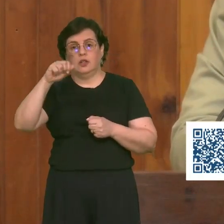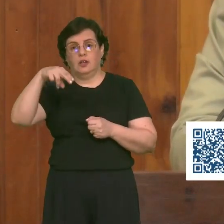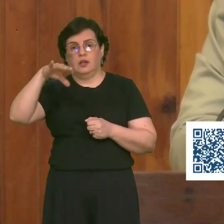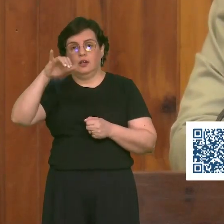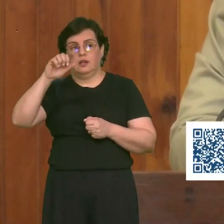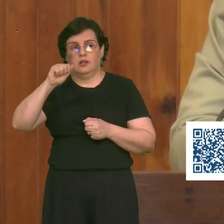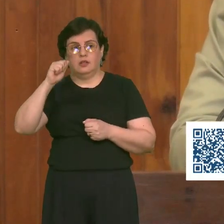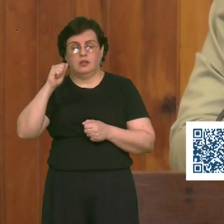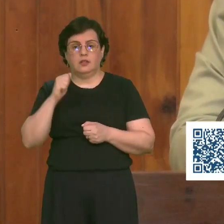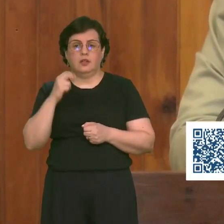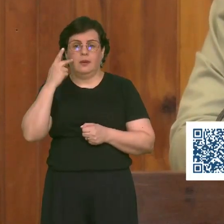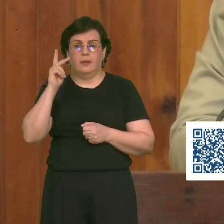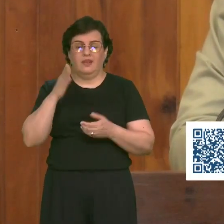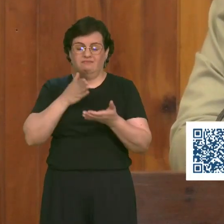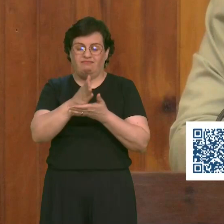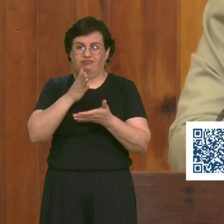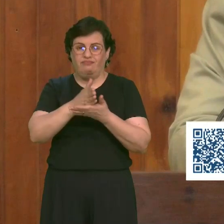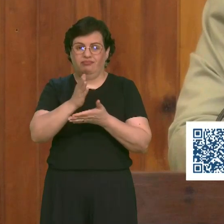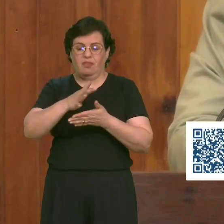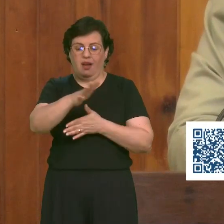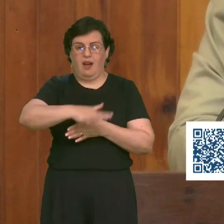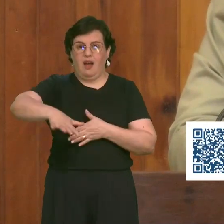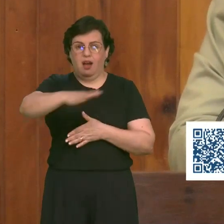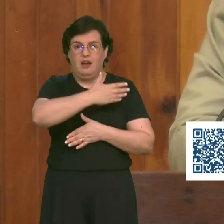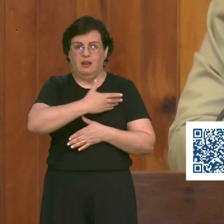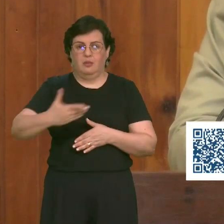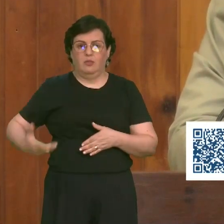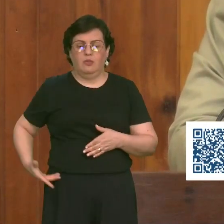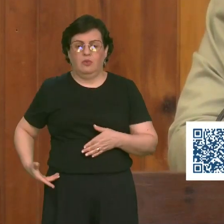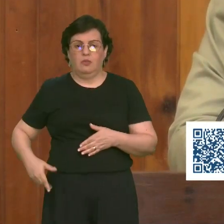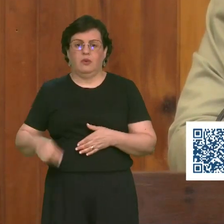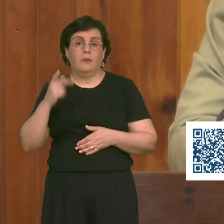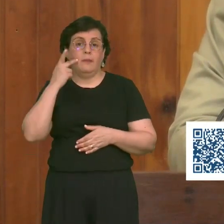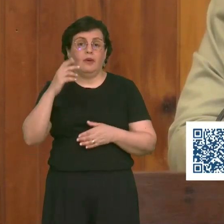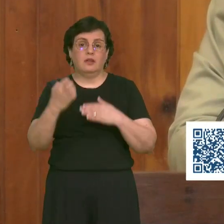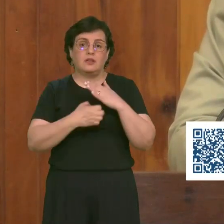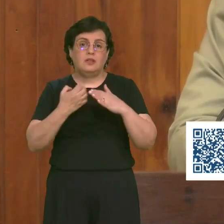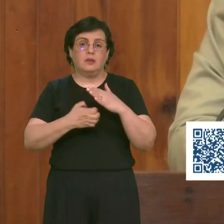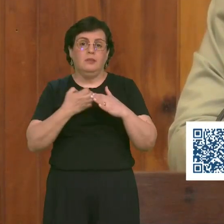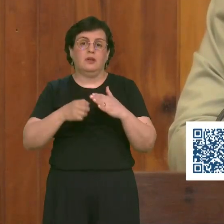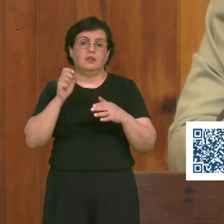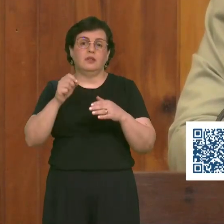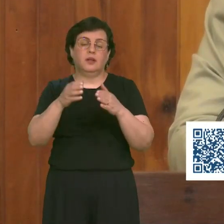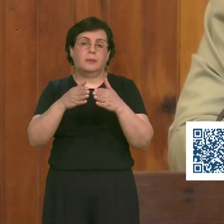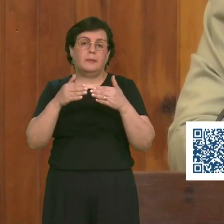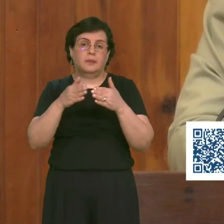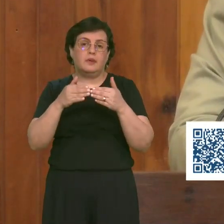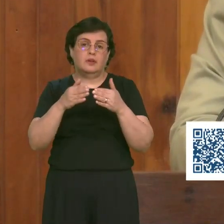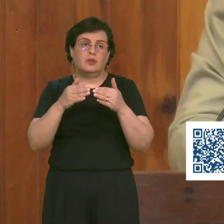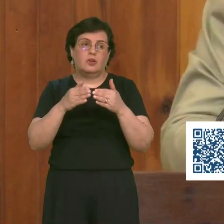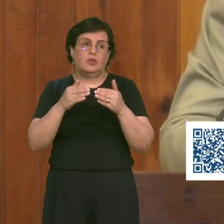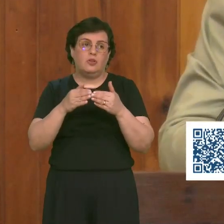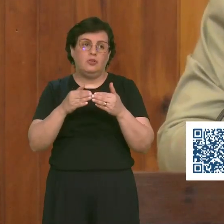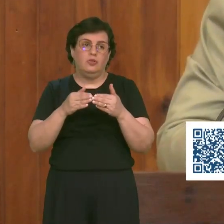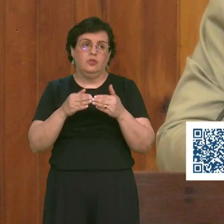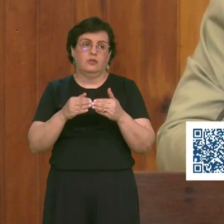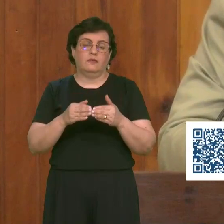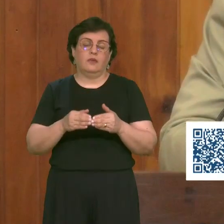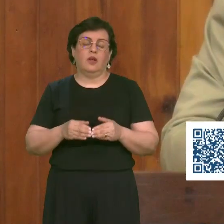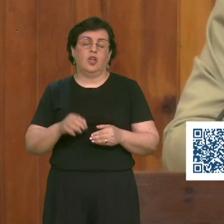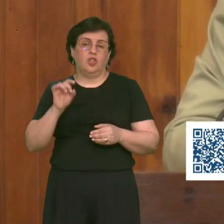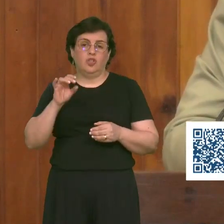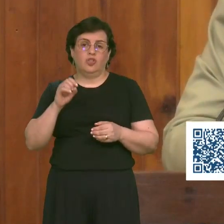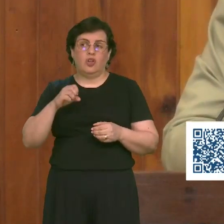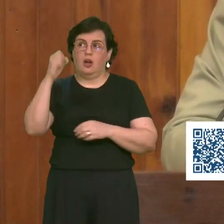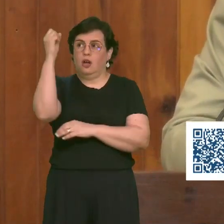pública pelas citadas empresas que haviam requerido participação no programa dot uma praça visando tão somente melhorar o Paisagismo e